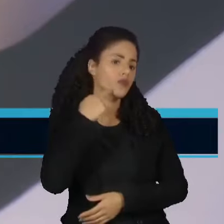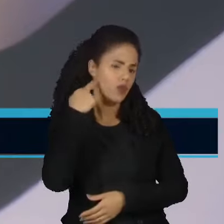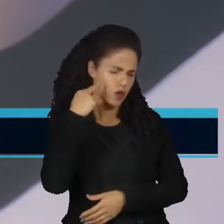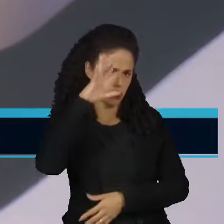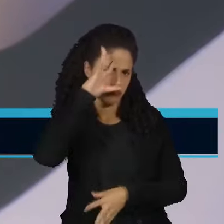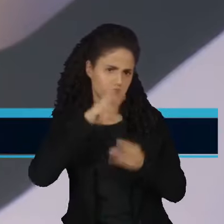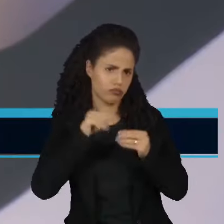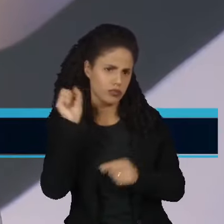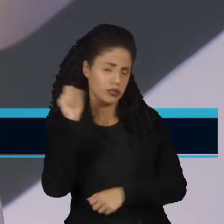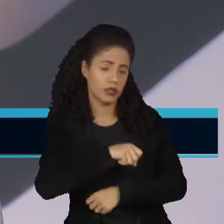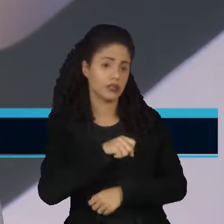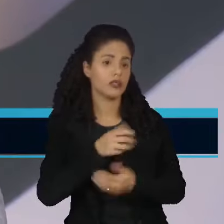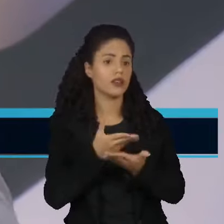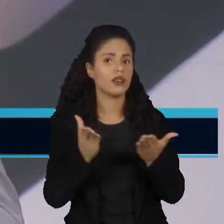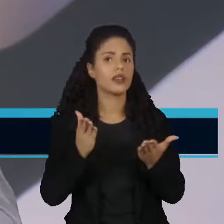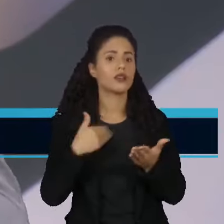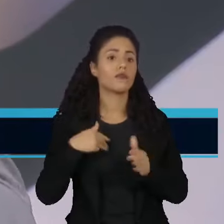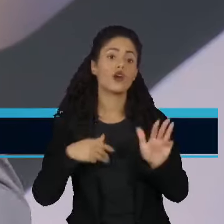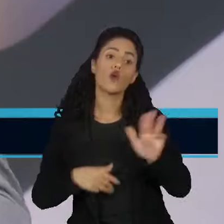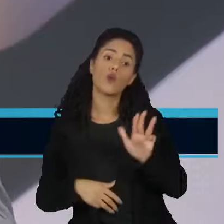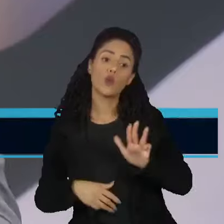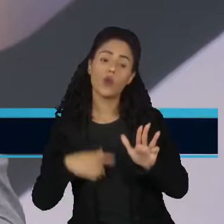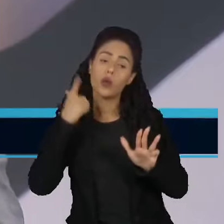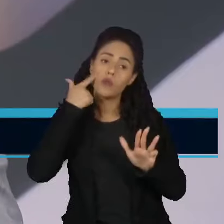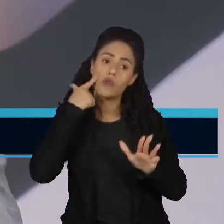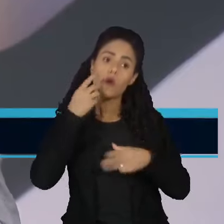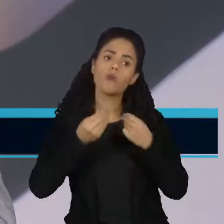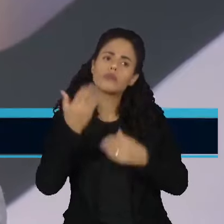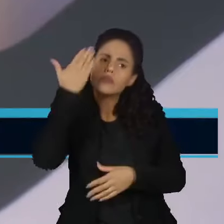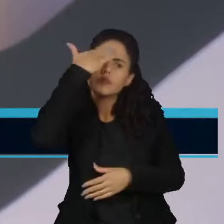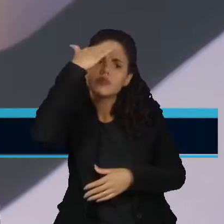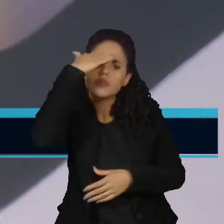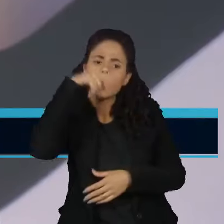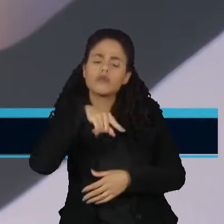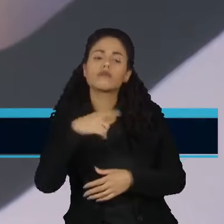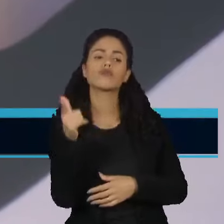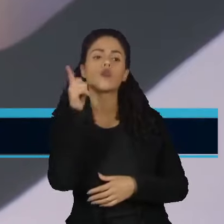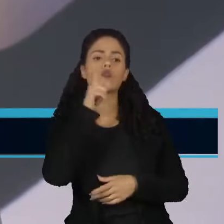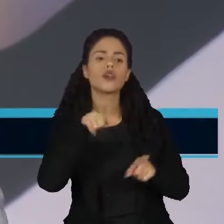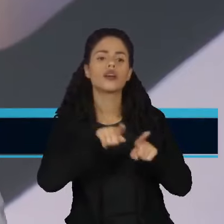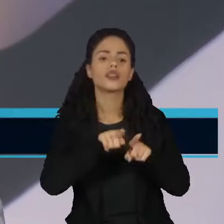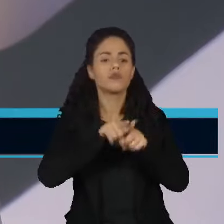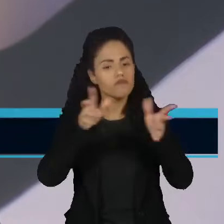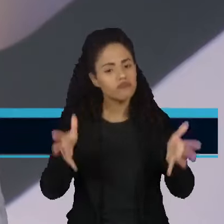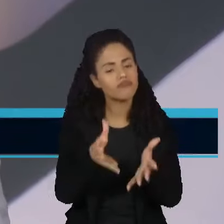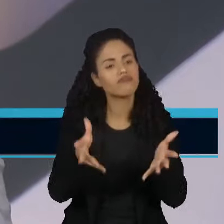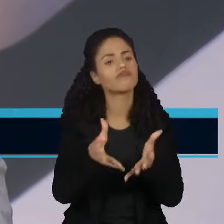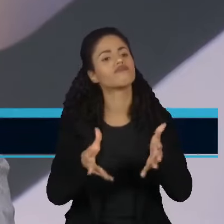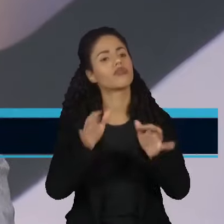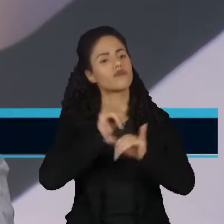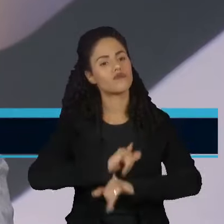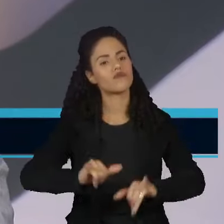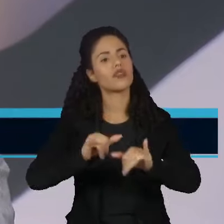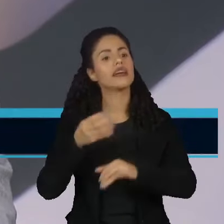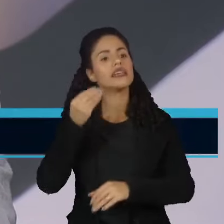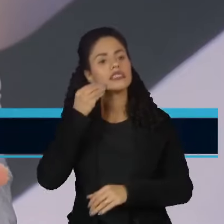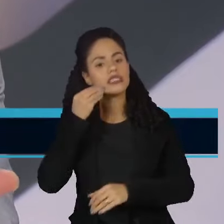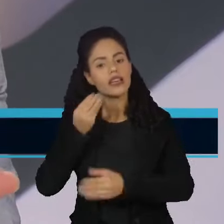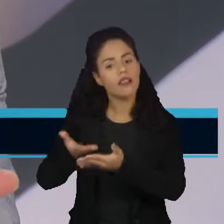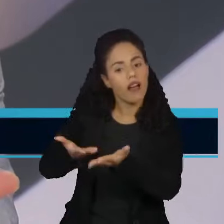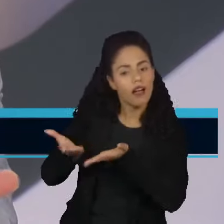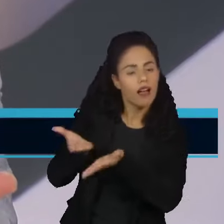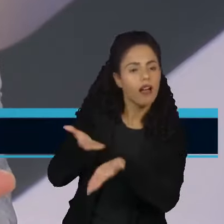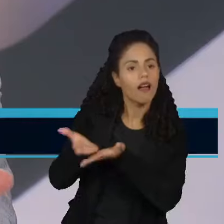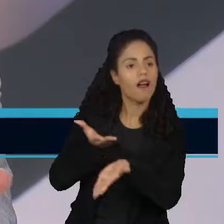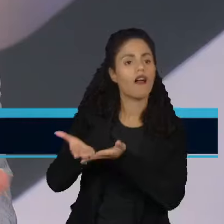em conta e para o Lula que ele, também sabendo disso, possa fazer um movimento de segurar o presidente do Senado para as coisas